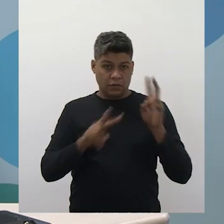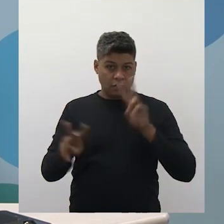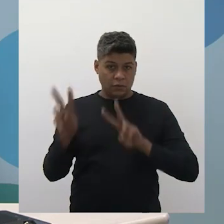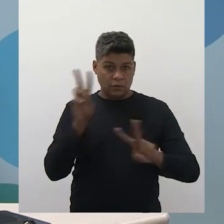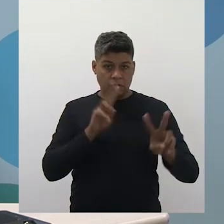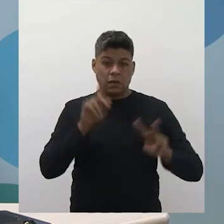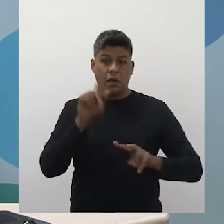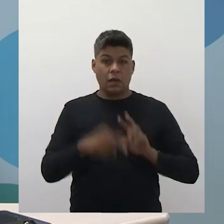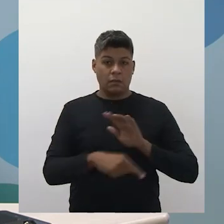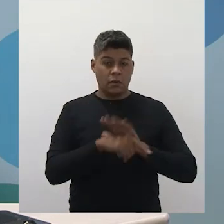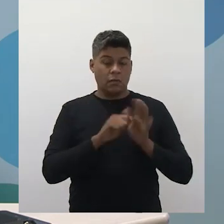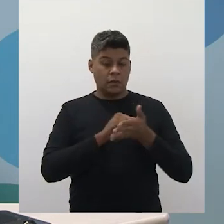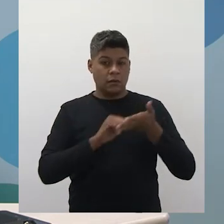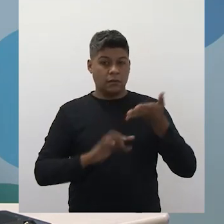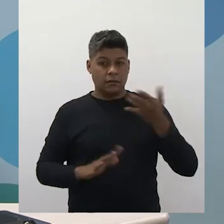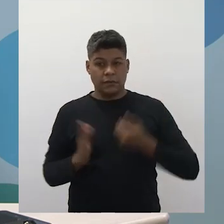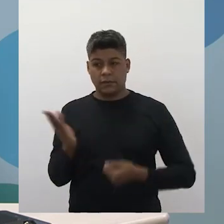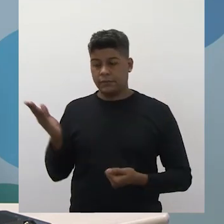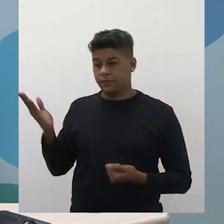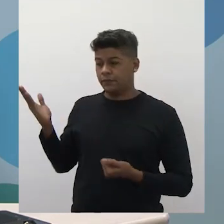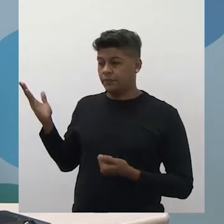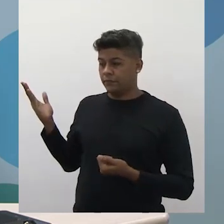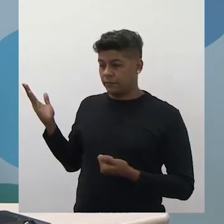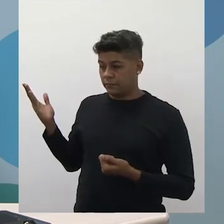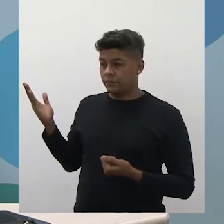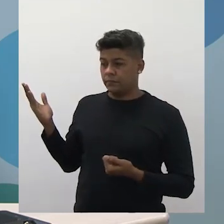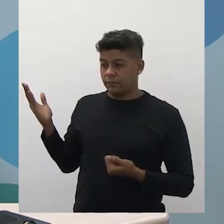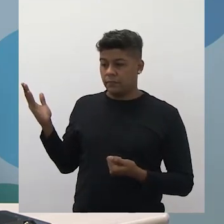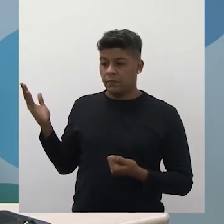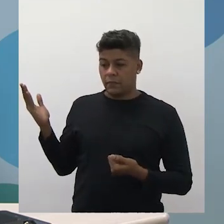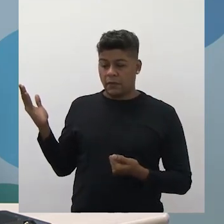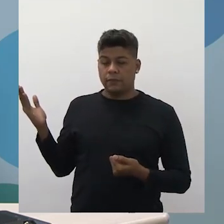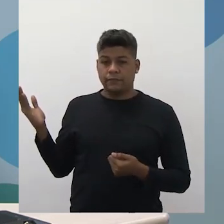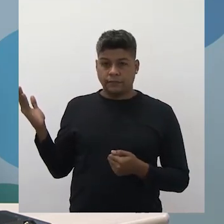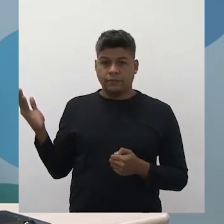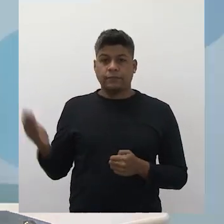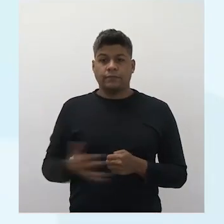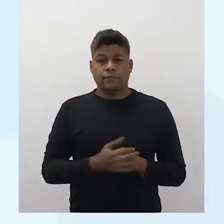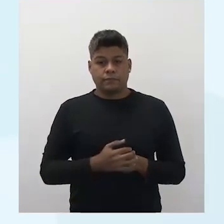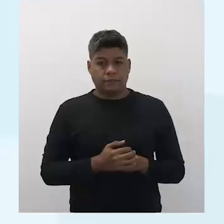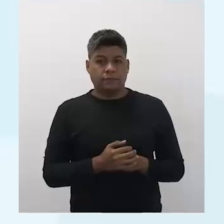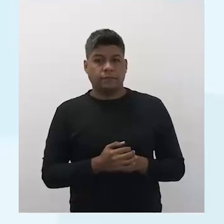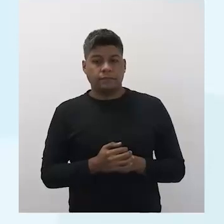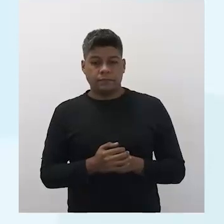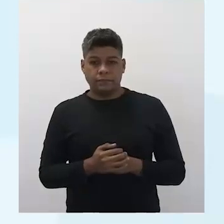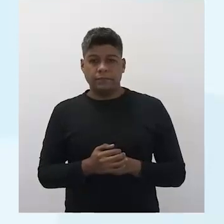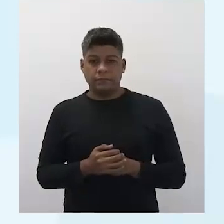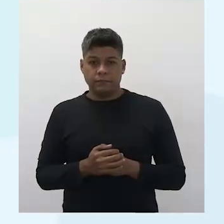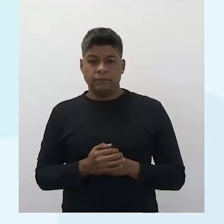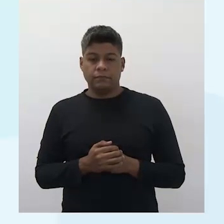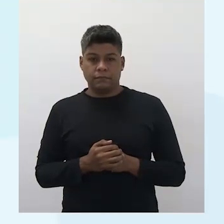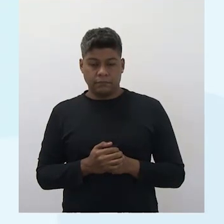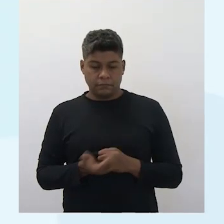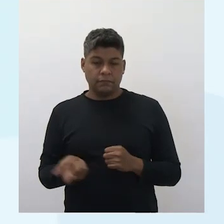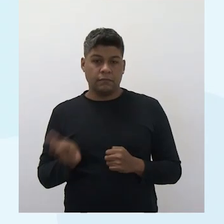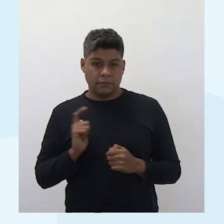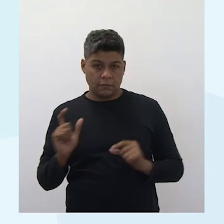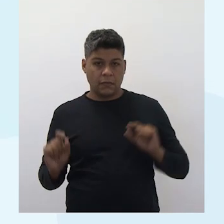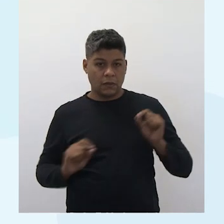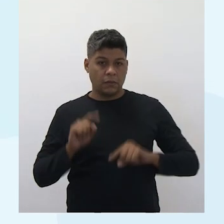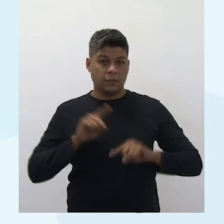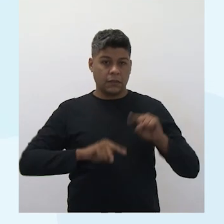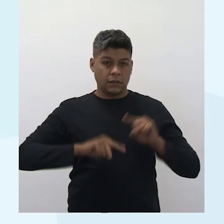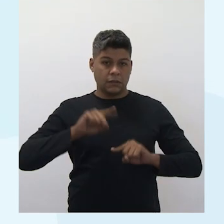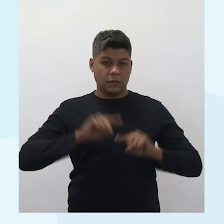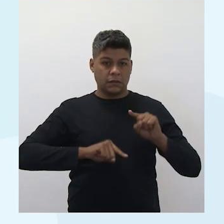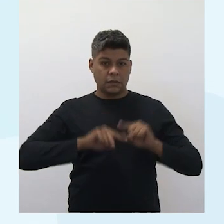foi extraída essa atividade, tá? Que é o próximo slide, que é o impacto ambiental. Tá? Aí temos que é um material do